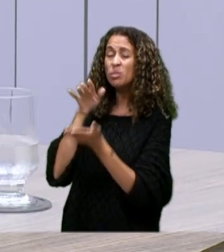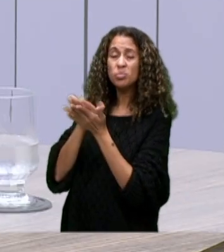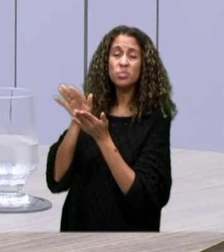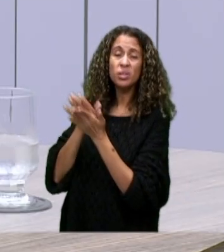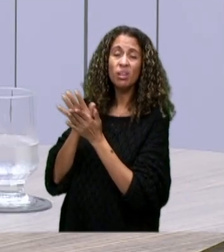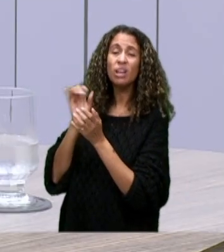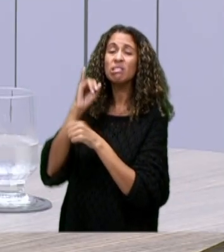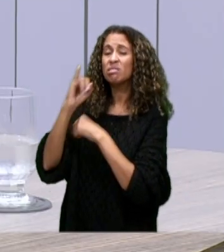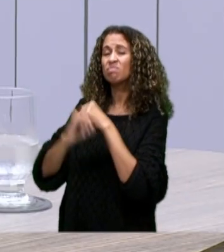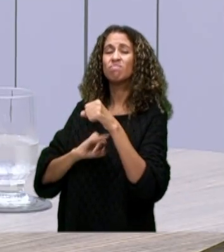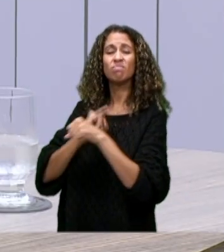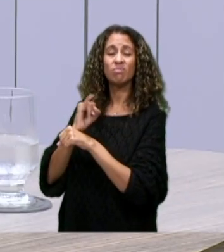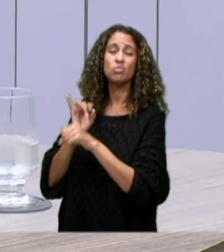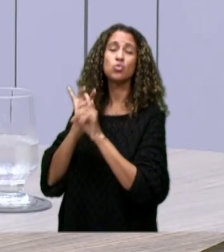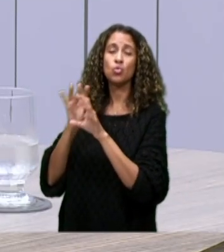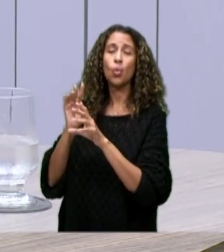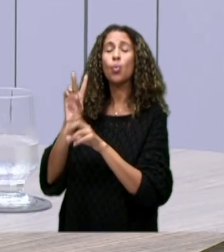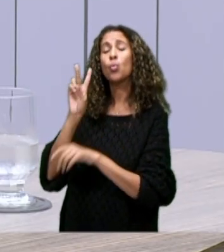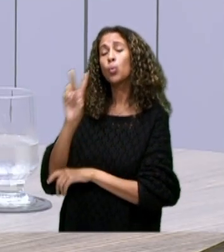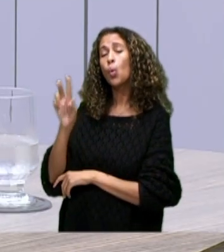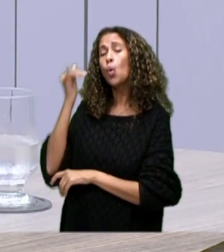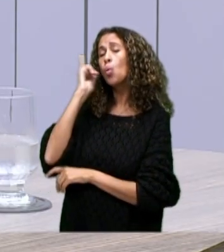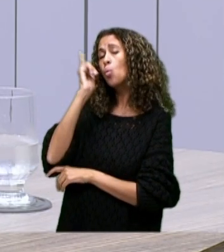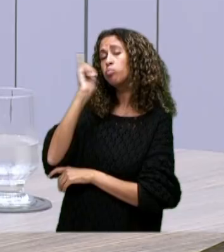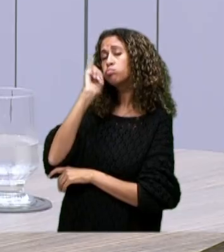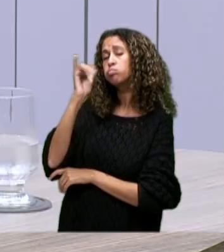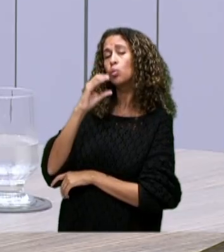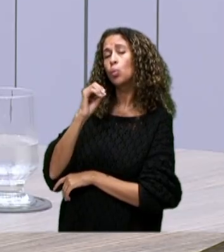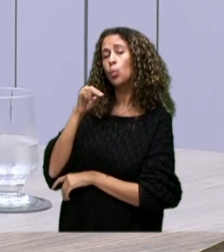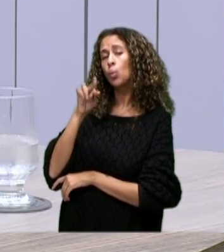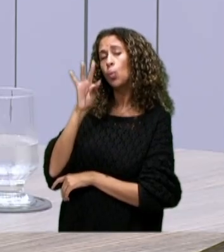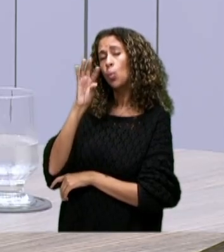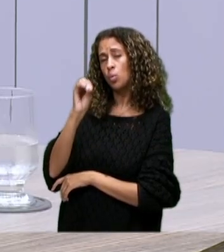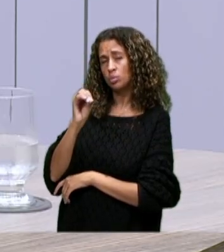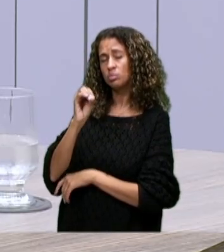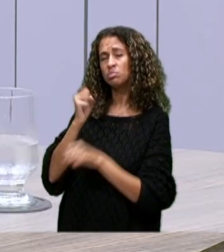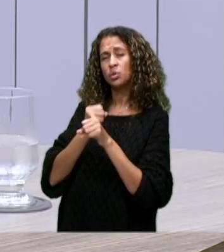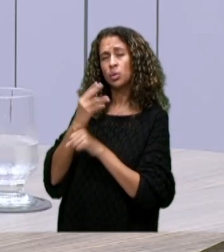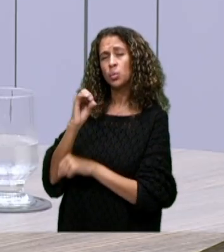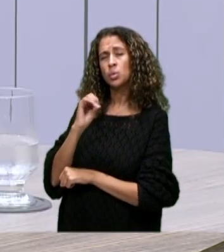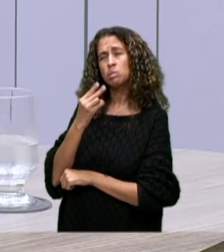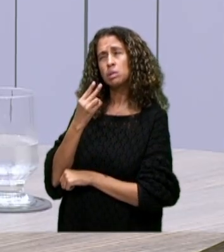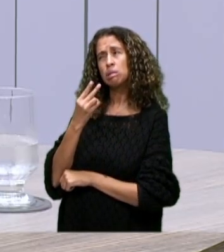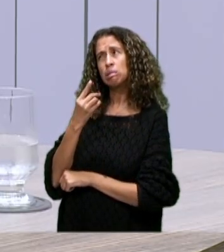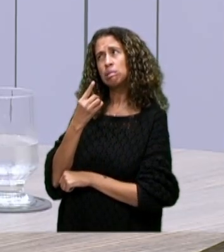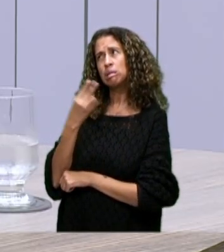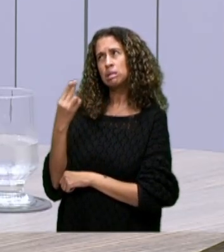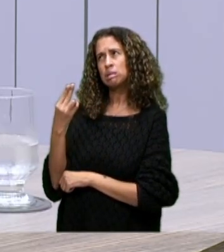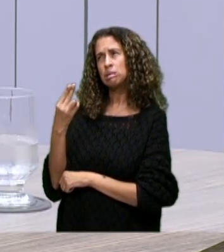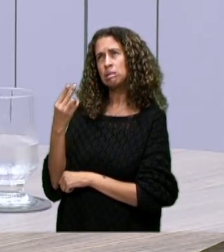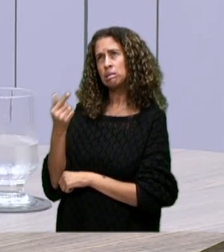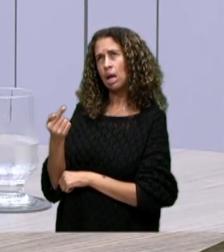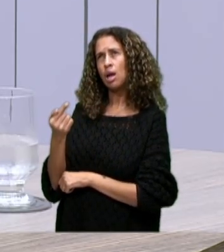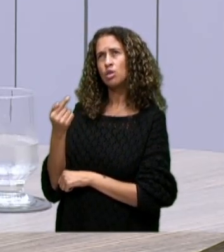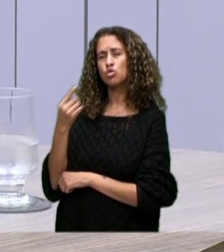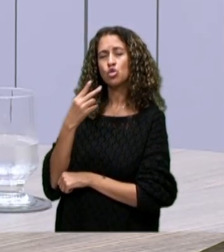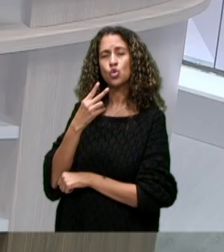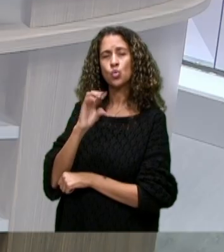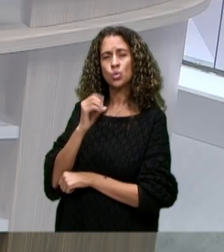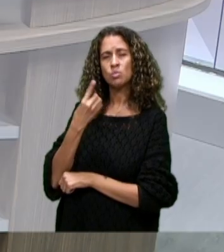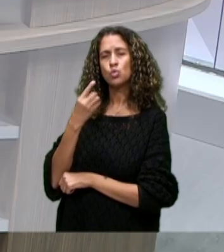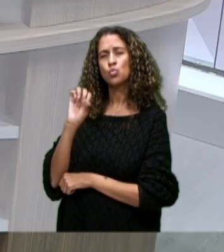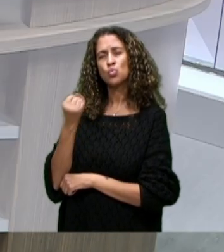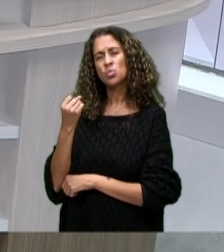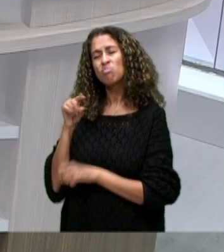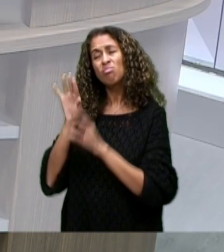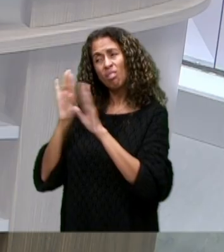só na internet, que são 2 livros de contos, que 2017 e 2018 que eu lancei. Tá lá, só que não... Não